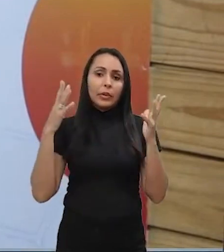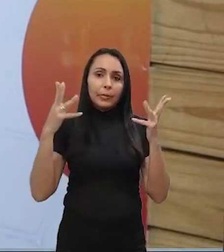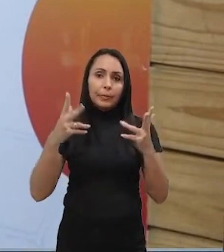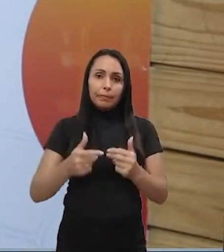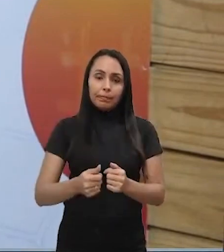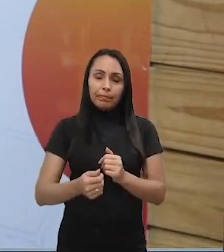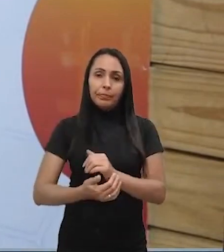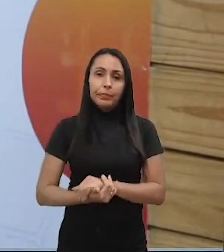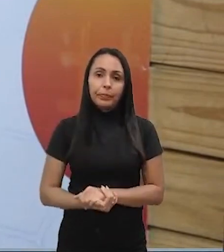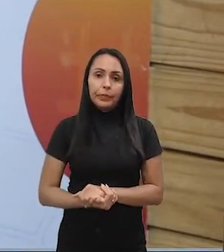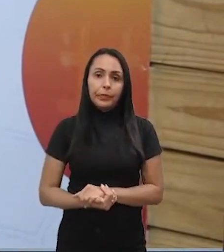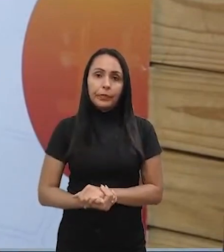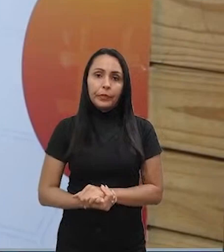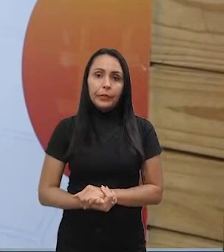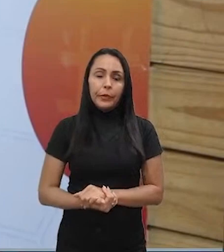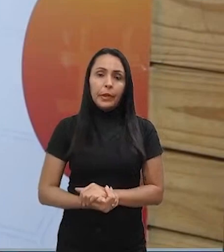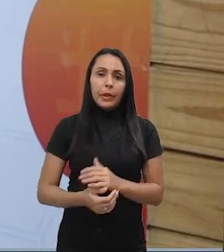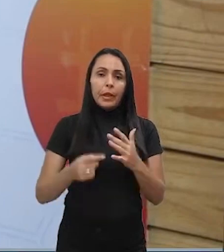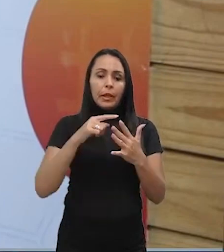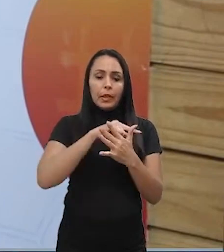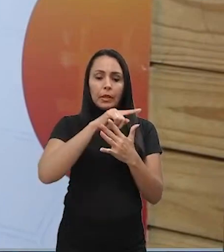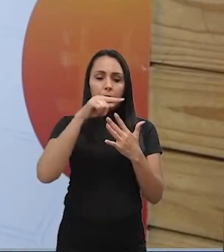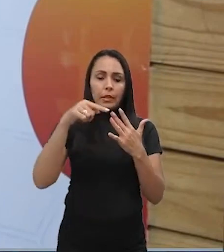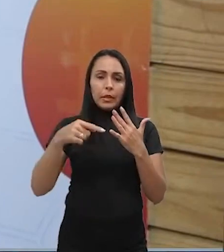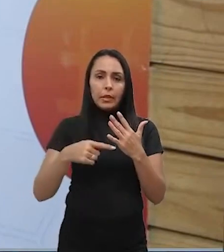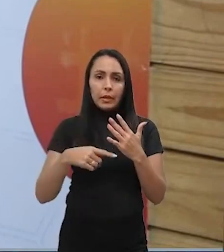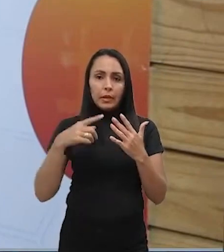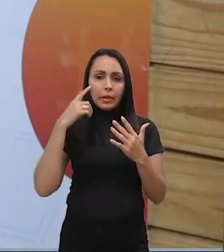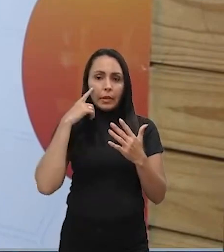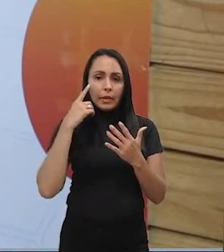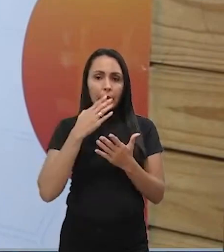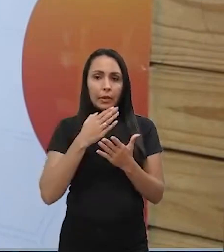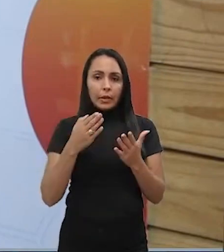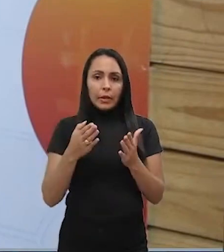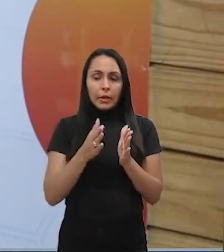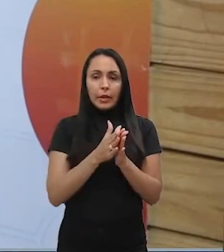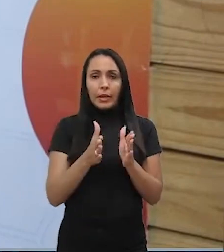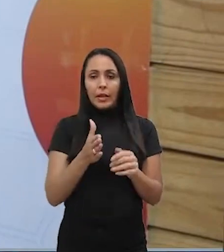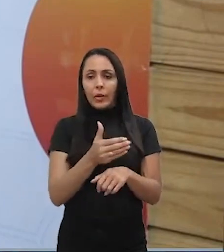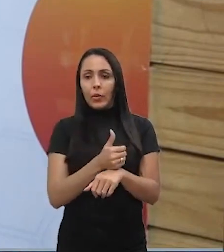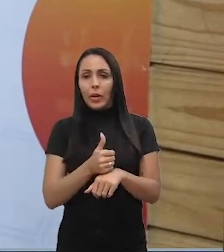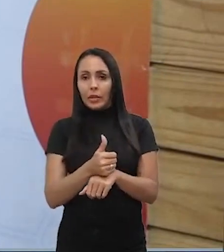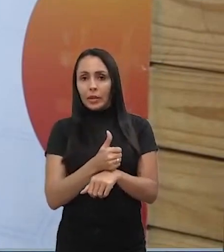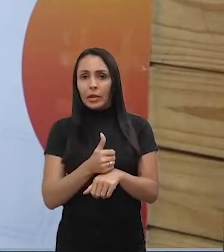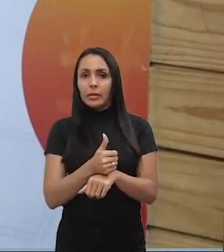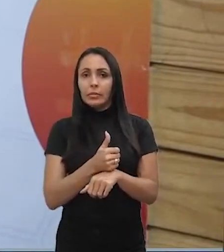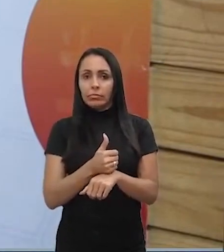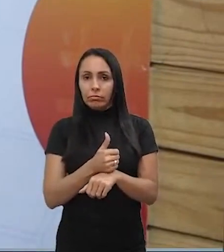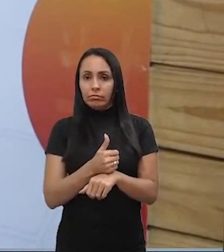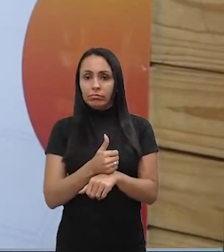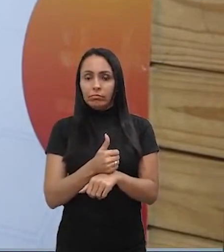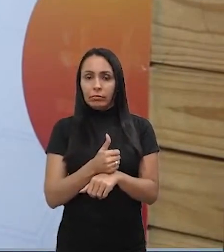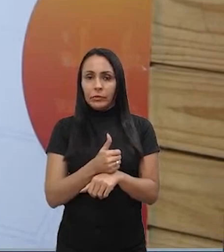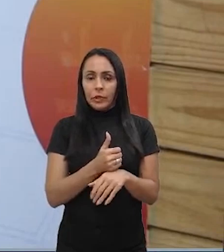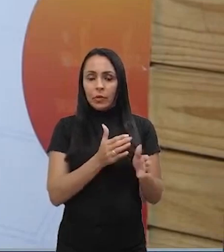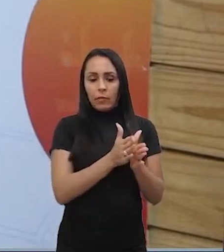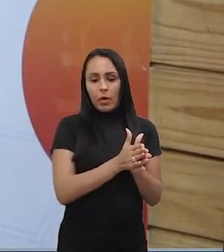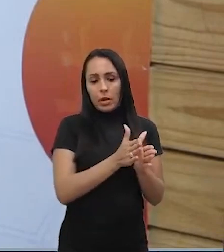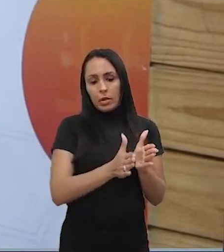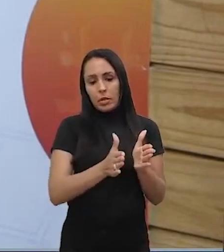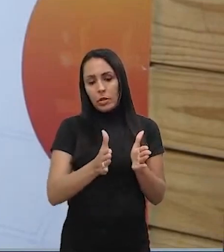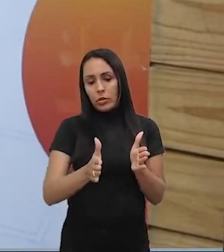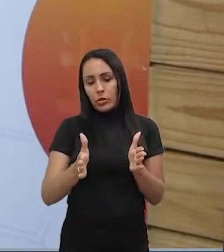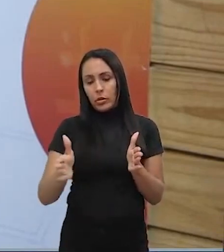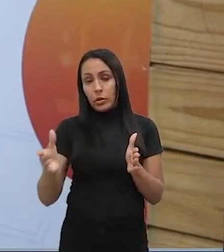total. A quinta era é a era da qualidade, ou seja, são fases. Ser um